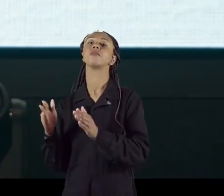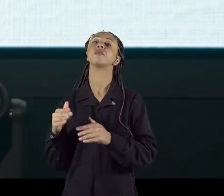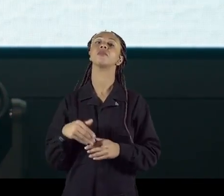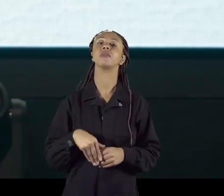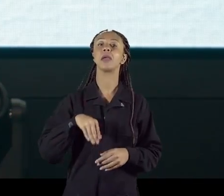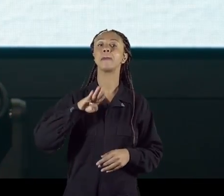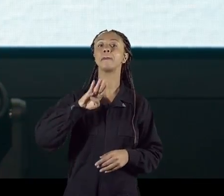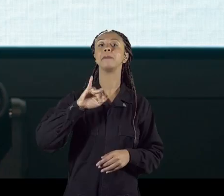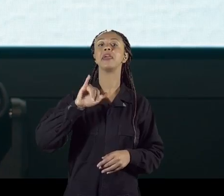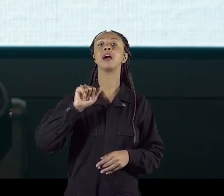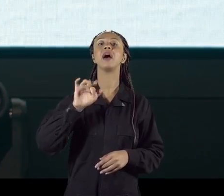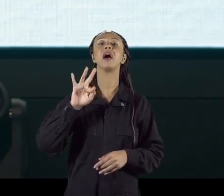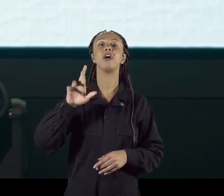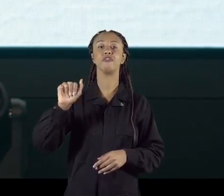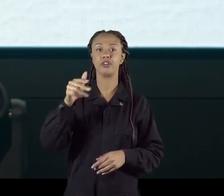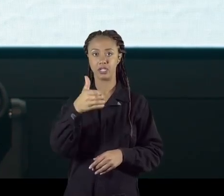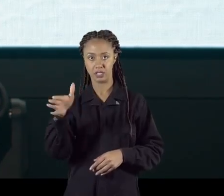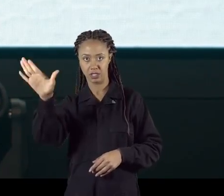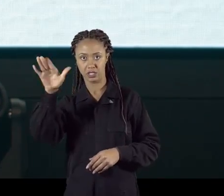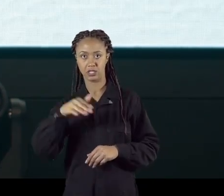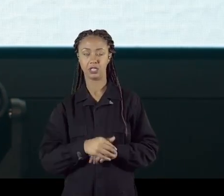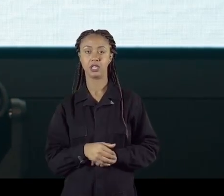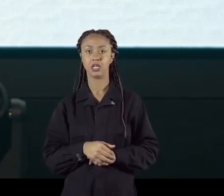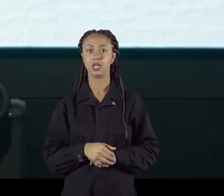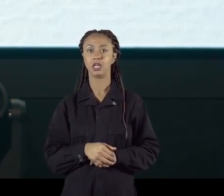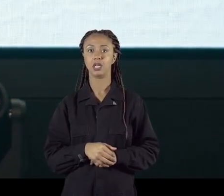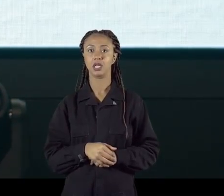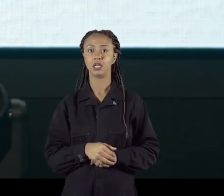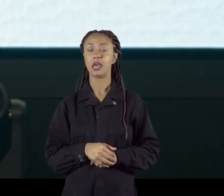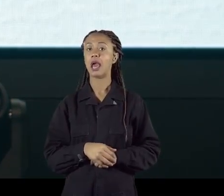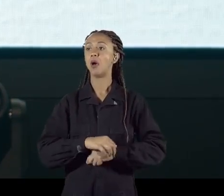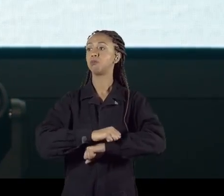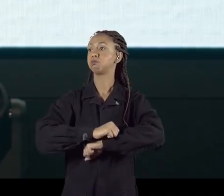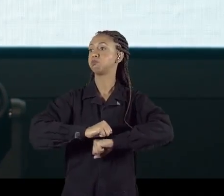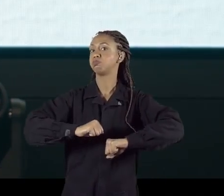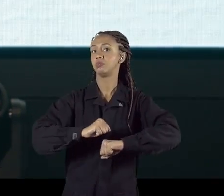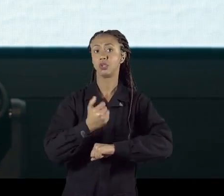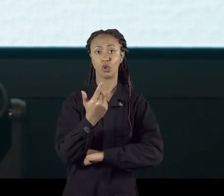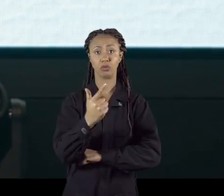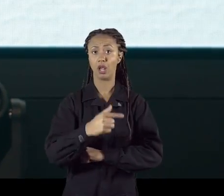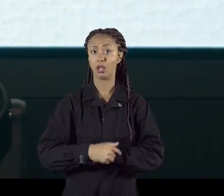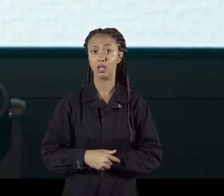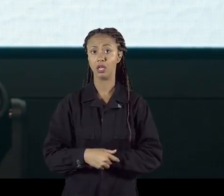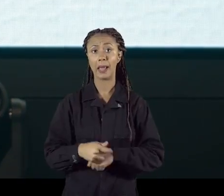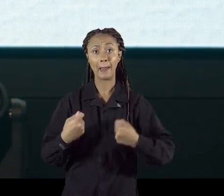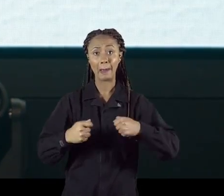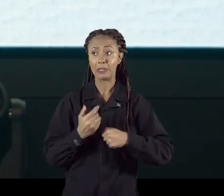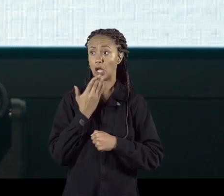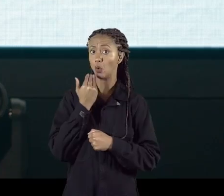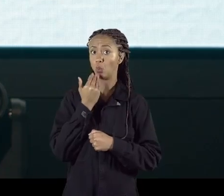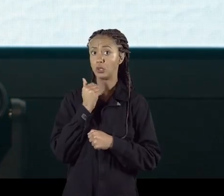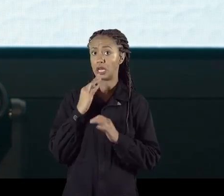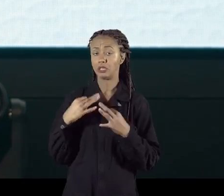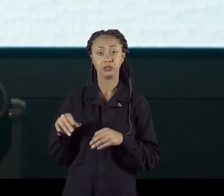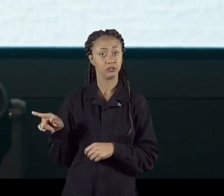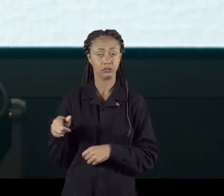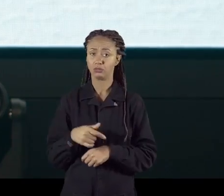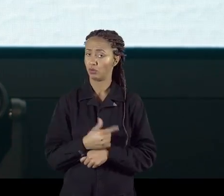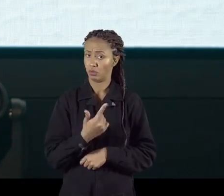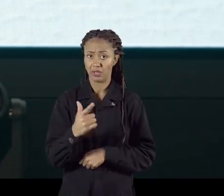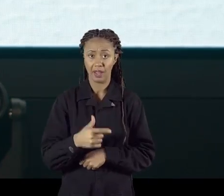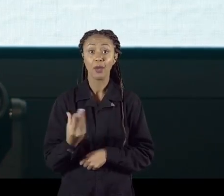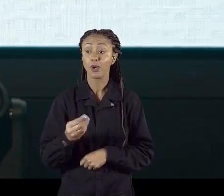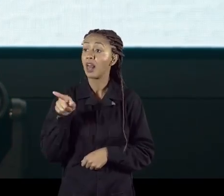você para ver se tem gordo ai eu preciso fazer uma dieta não que ele não tem direta lá lá você tem que comer o que tiver